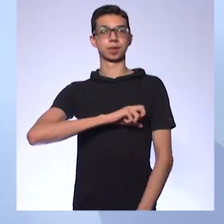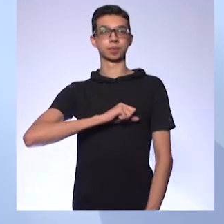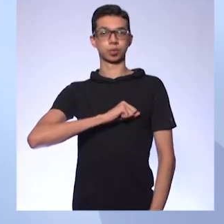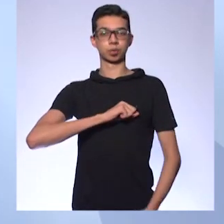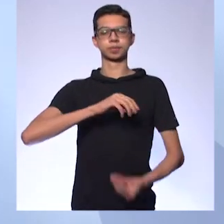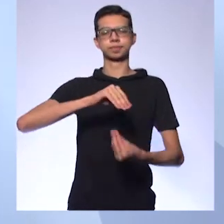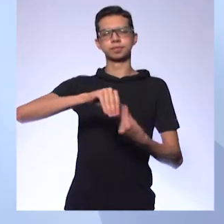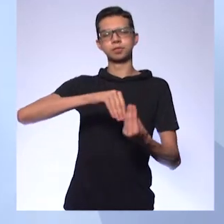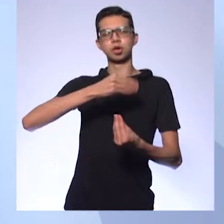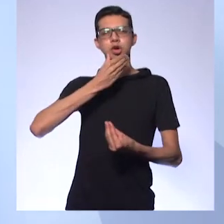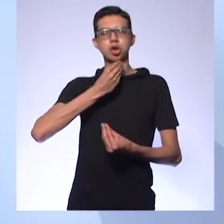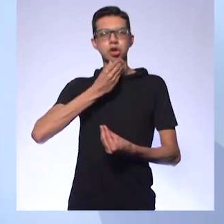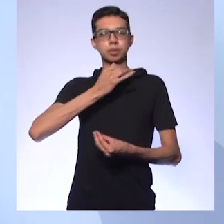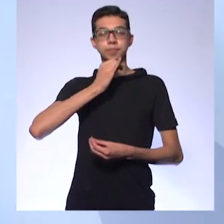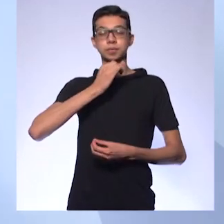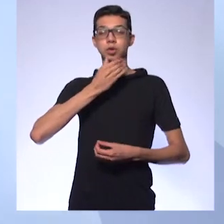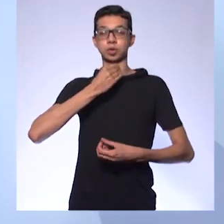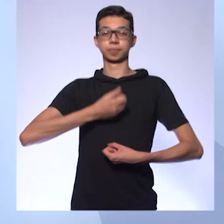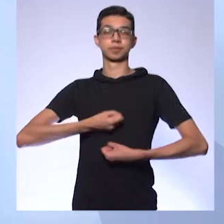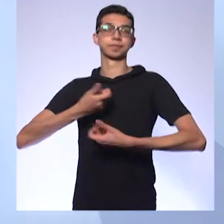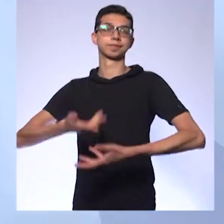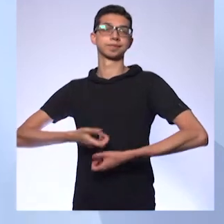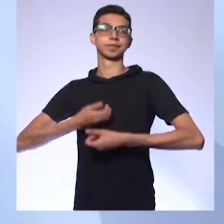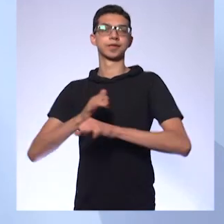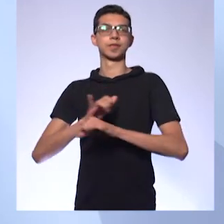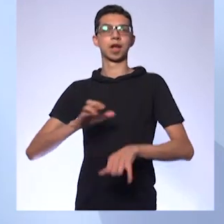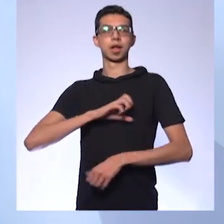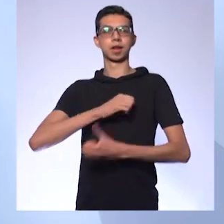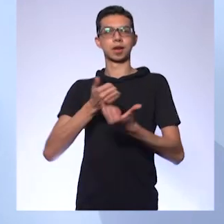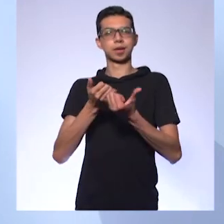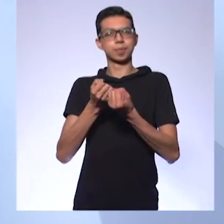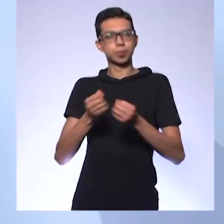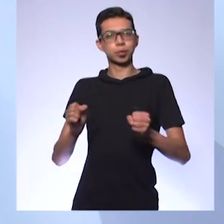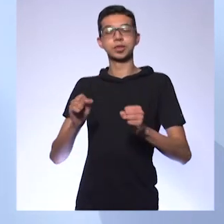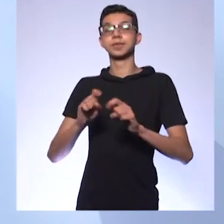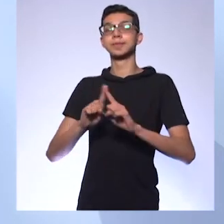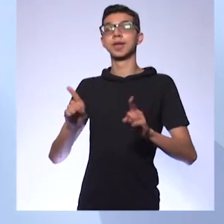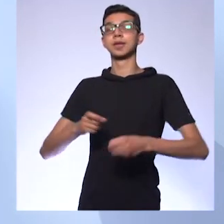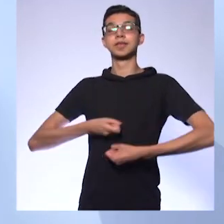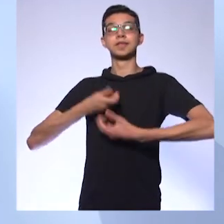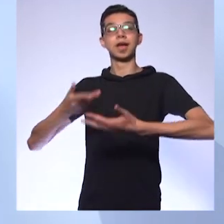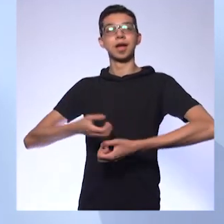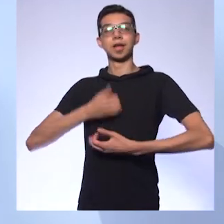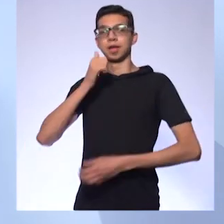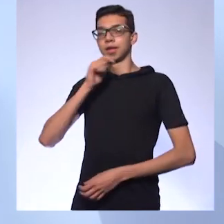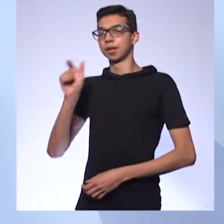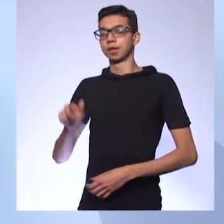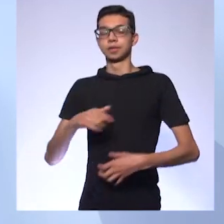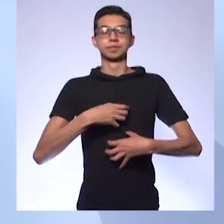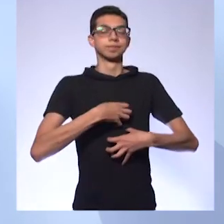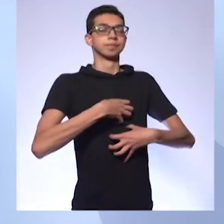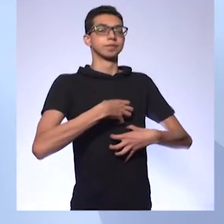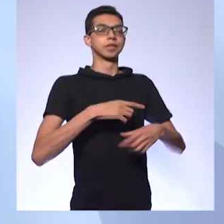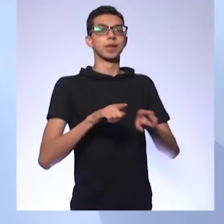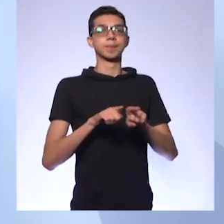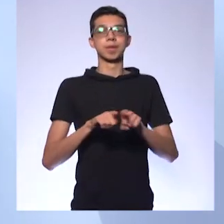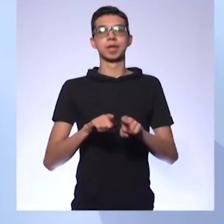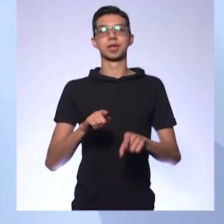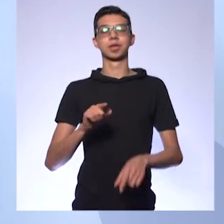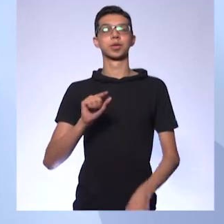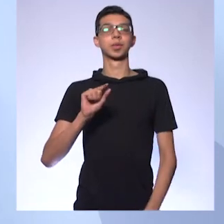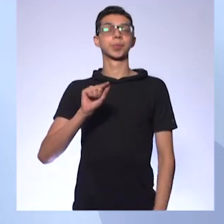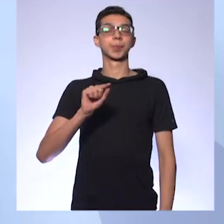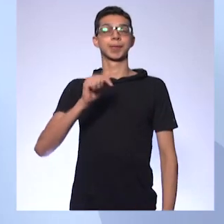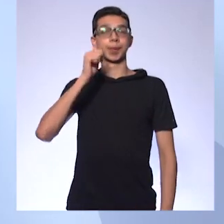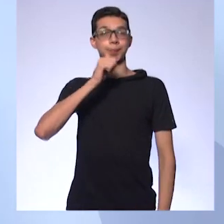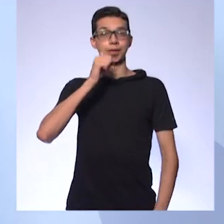lírico masculino, um homem se declarando para a mulher, um amor impossível. As cantigas de eu lírico feminino, a mulher cantando a saudade do seu amado.